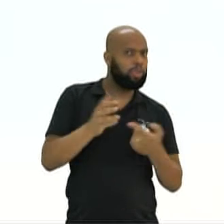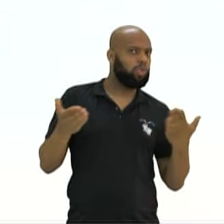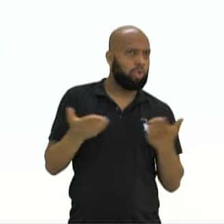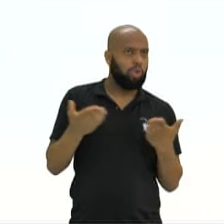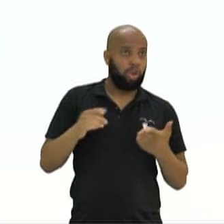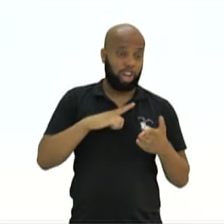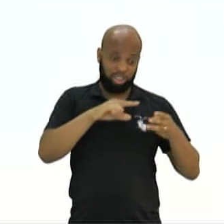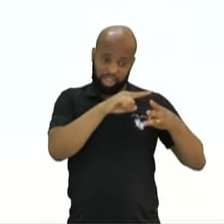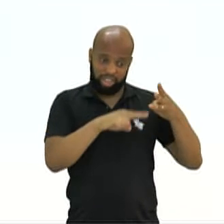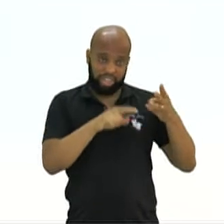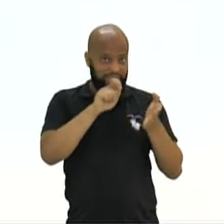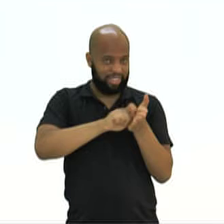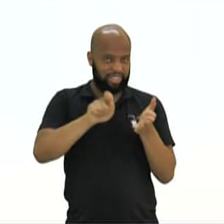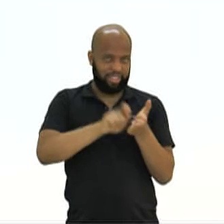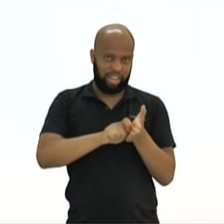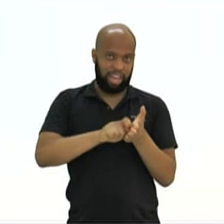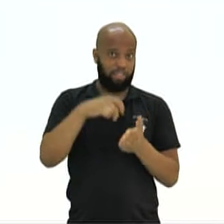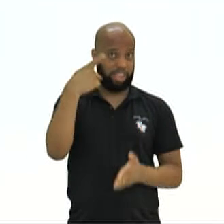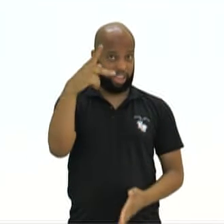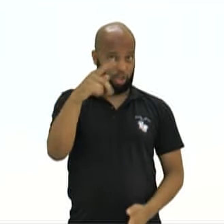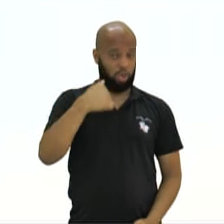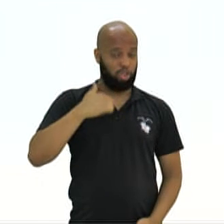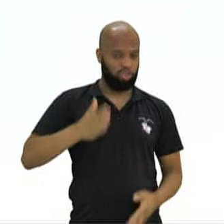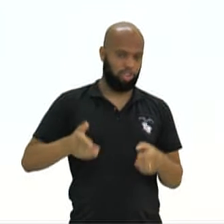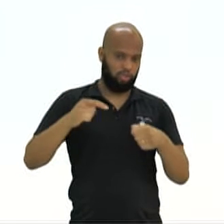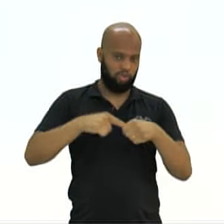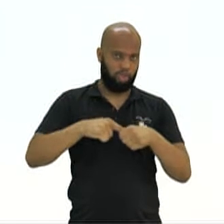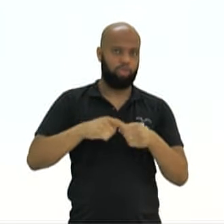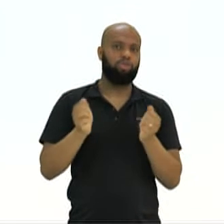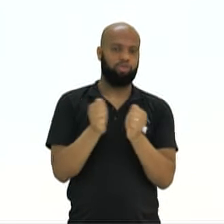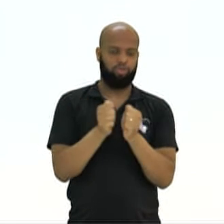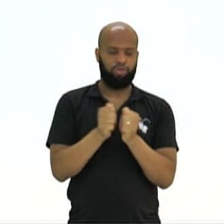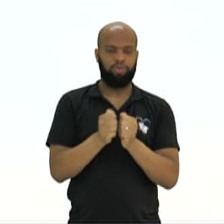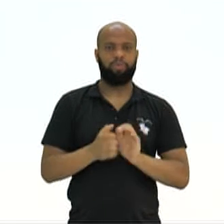Eram 3, né? Daqui a pouquinho nós voltamos, corrigimos juntos.